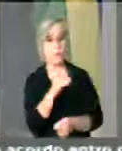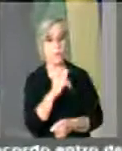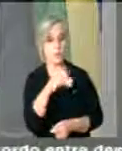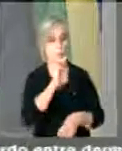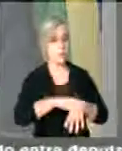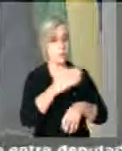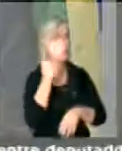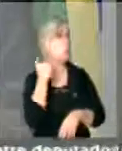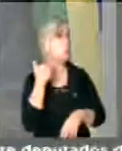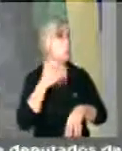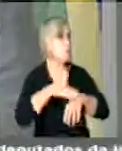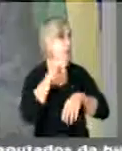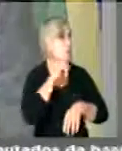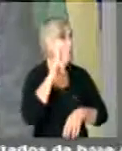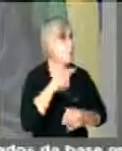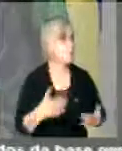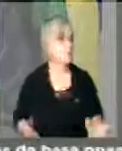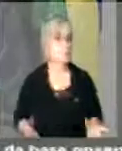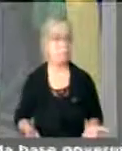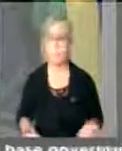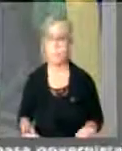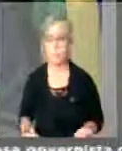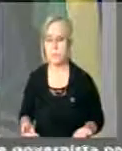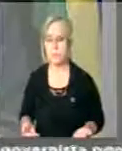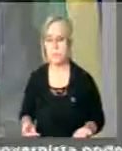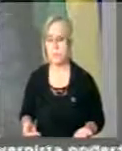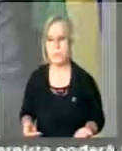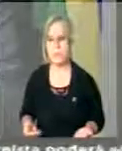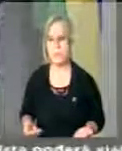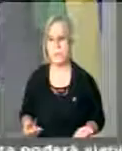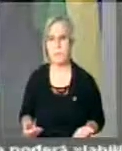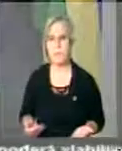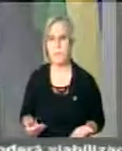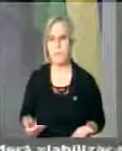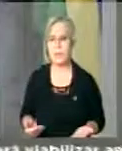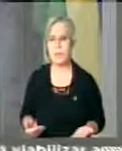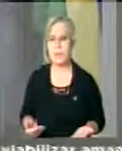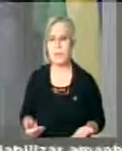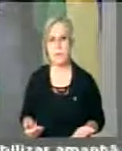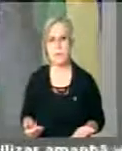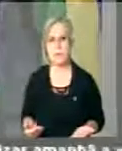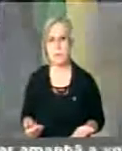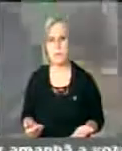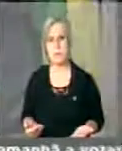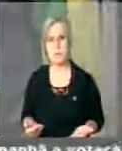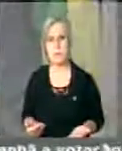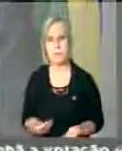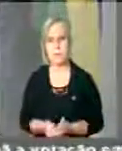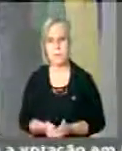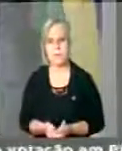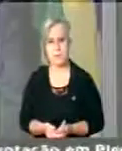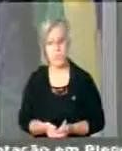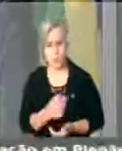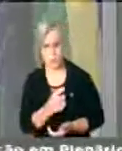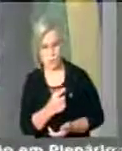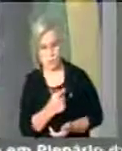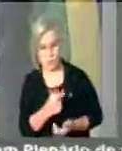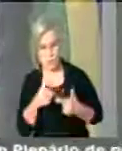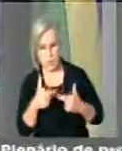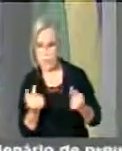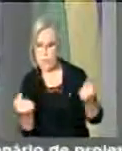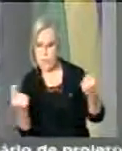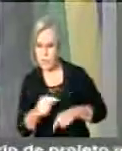para os banqueiros nacionais e internacionais. Perdulário, apátrida, contra os interesses